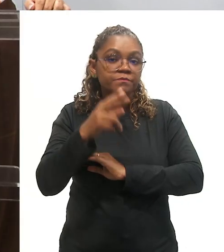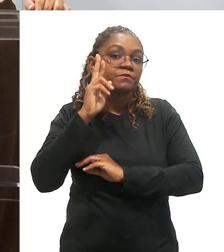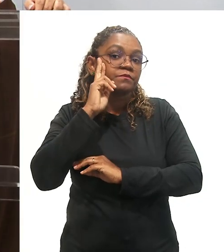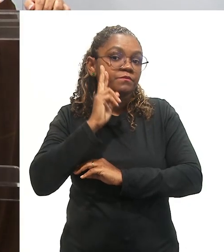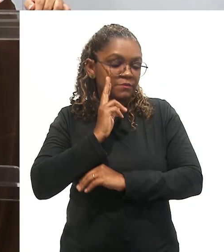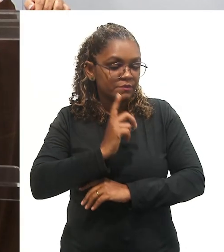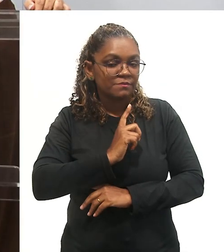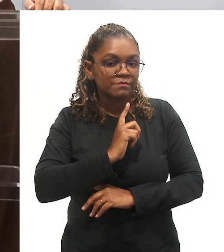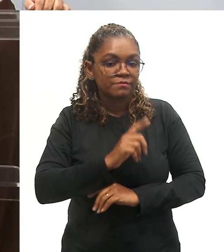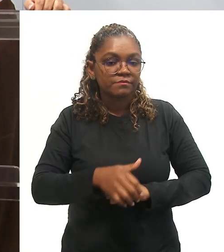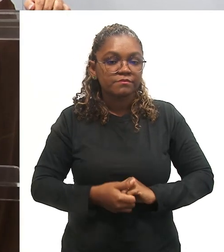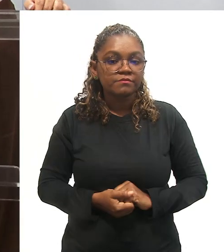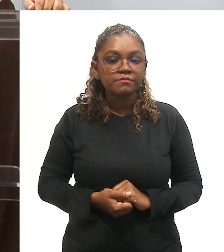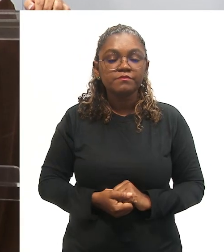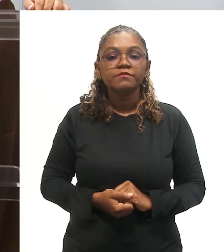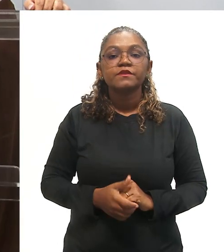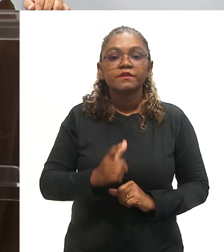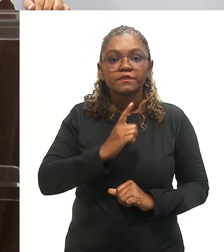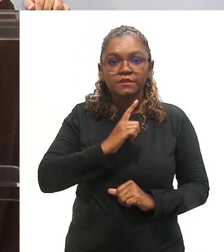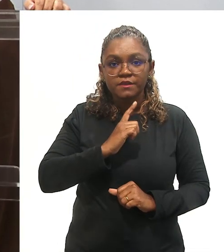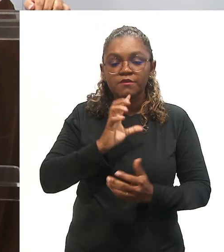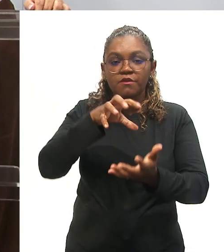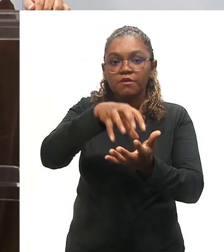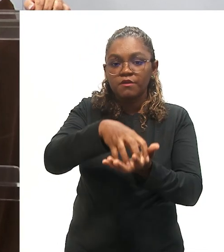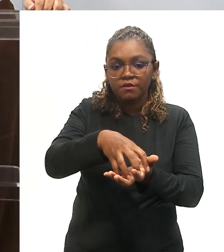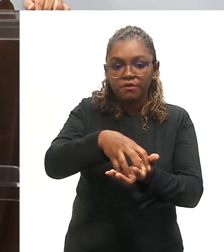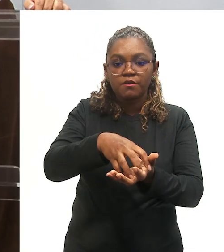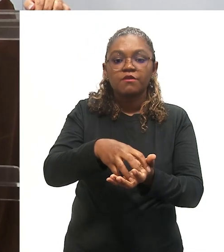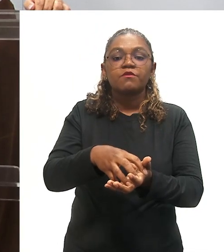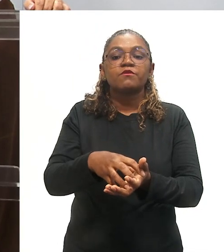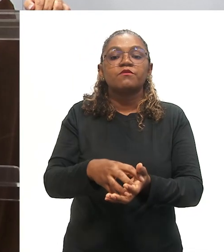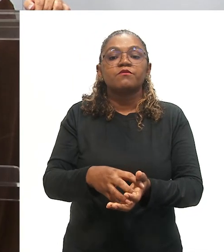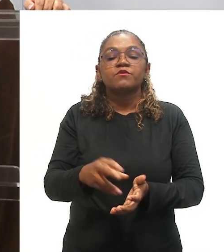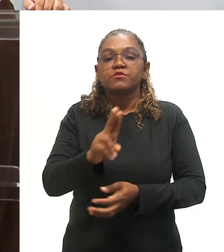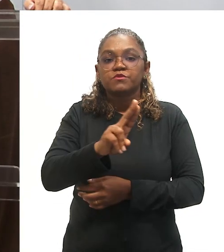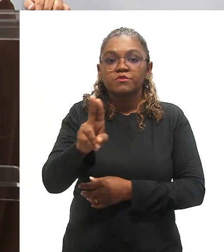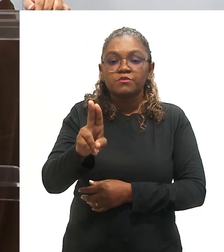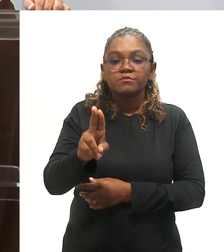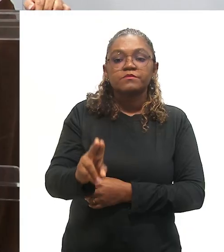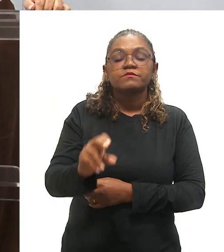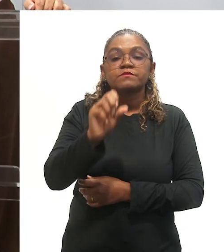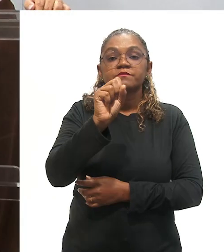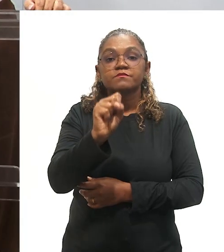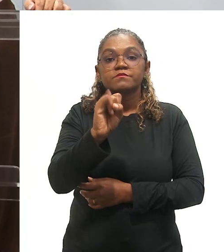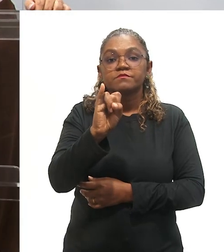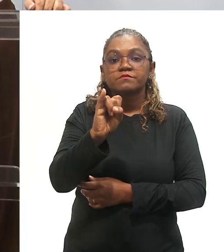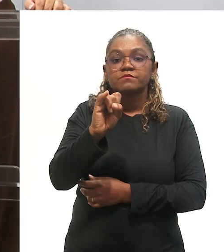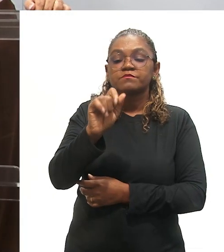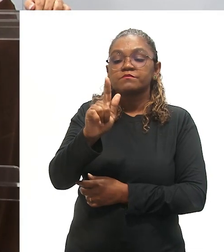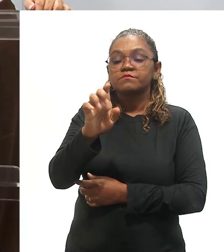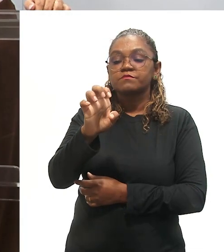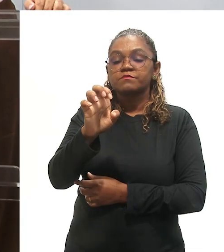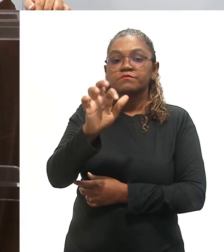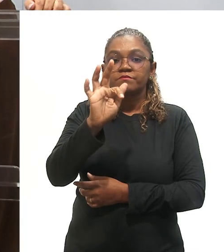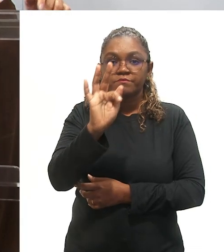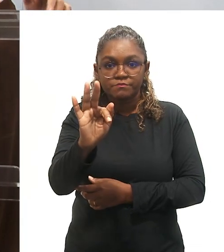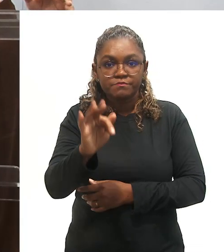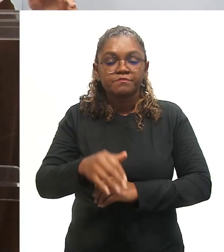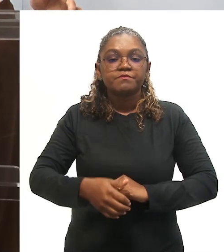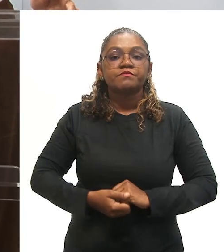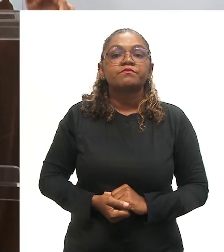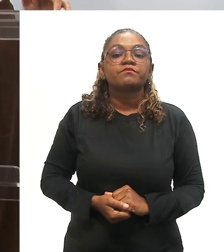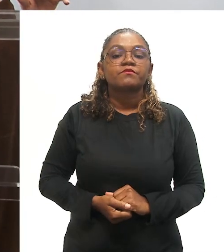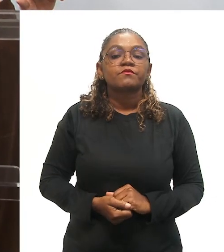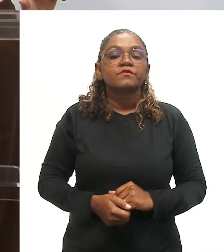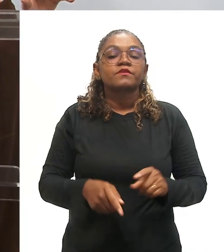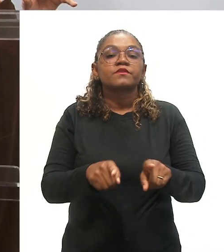aqui o antigo CIAFEM, hoje é o CIGEF, né? Ali nós temos os